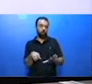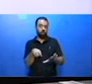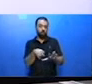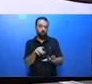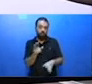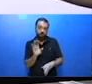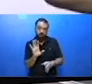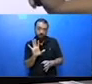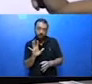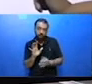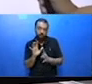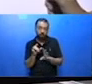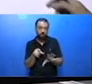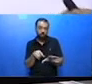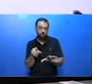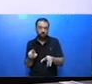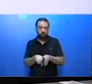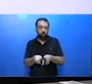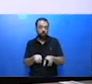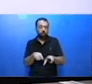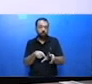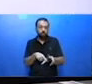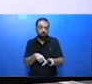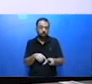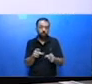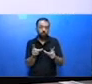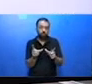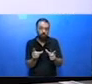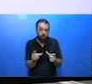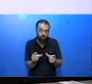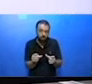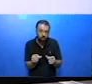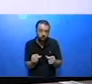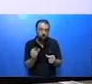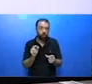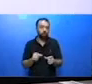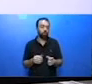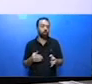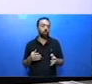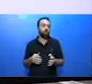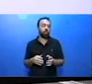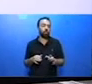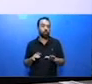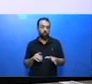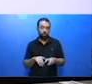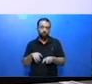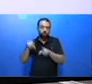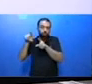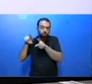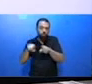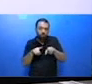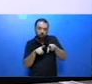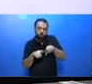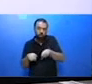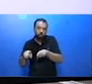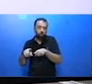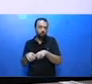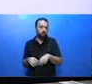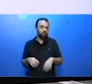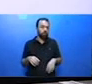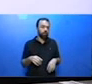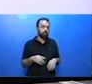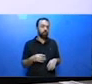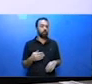a mãozinha e os pés dele são menores também, porque é tudo proporcional ao meu corpo. Eu não posso